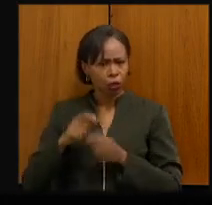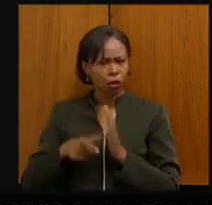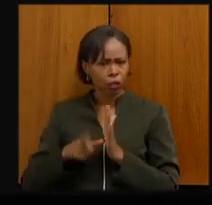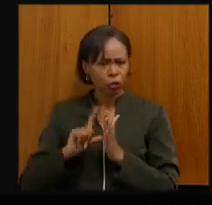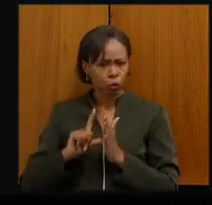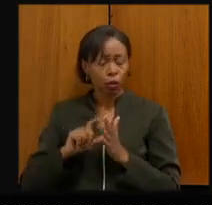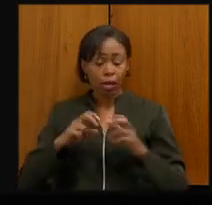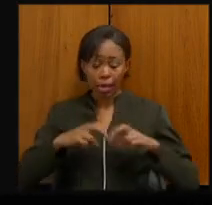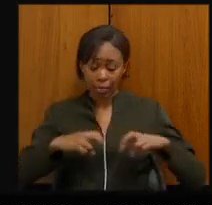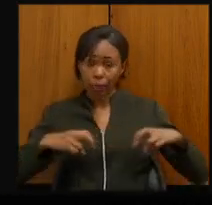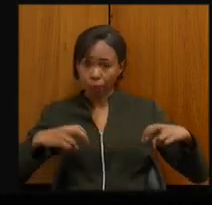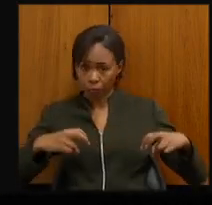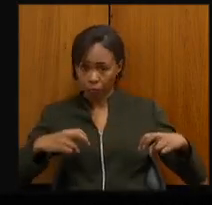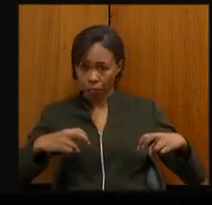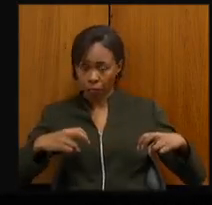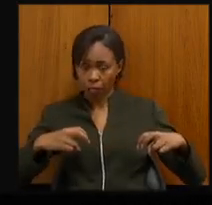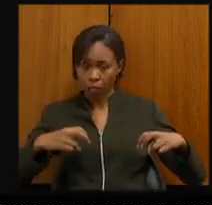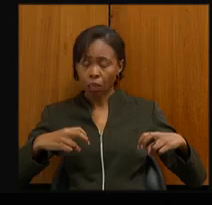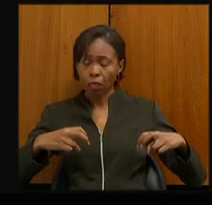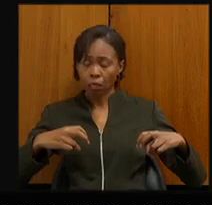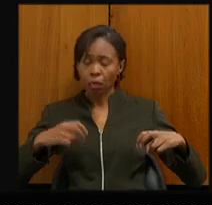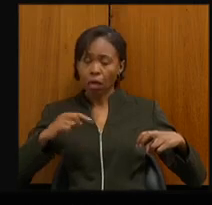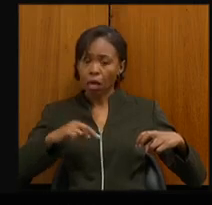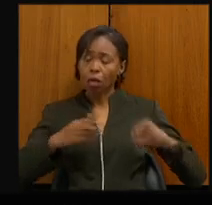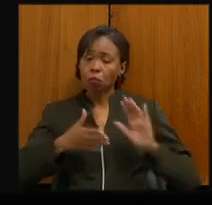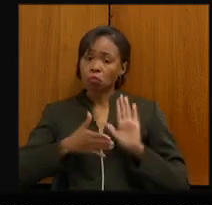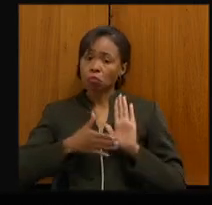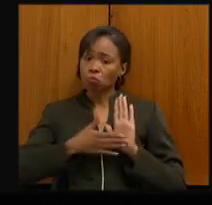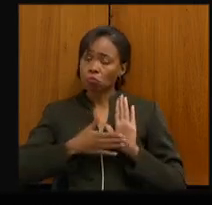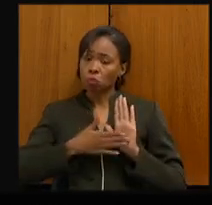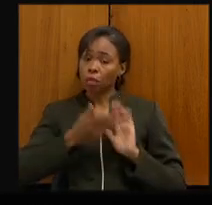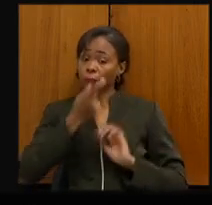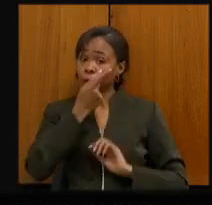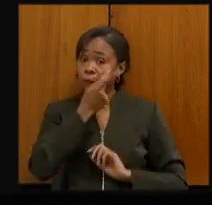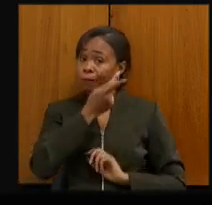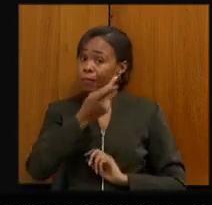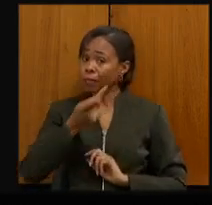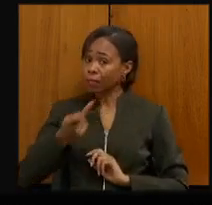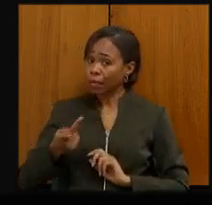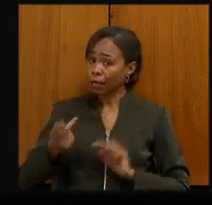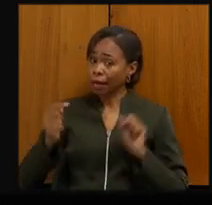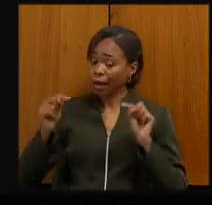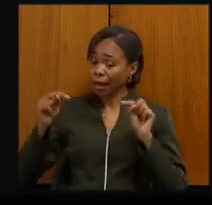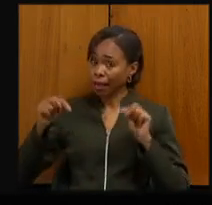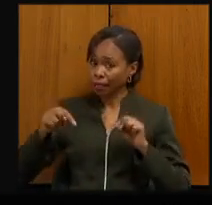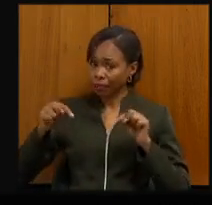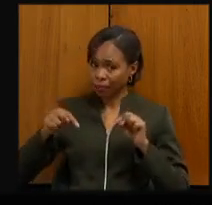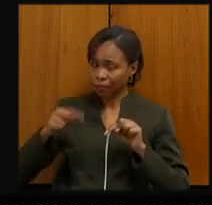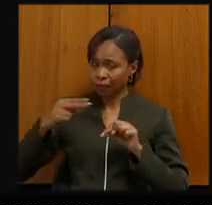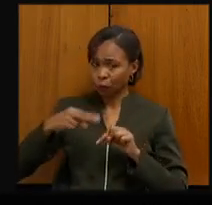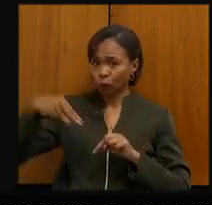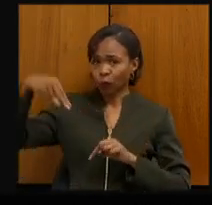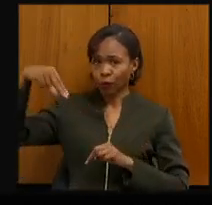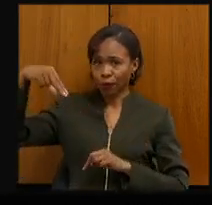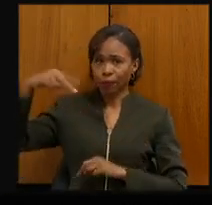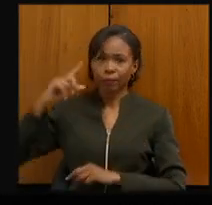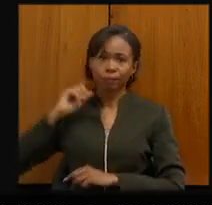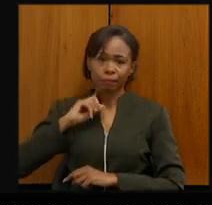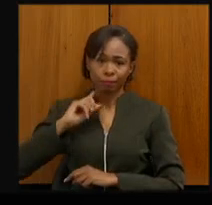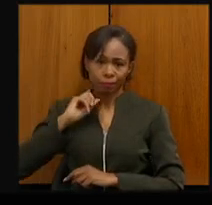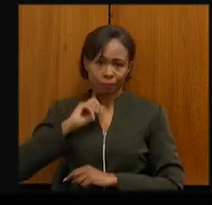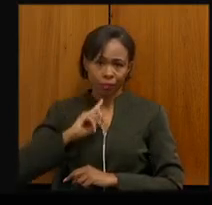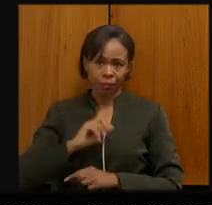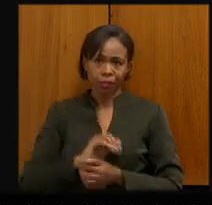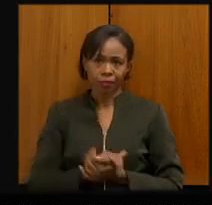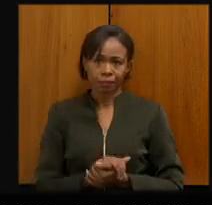conflitos ela propôs fazer uma umas visitas aqui do norte de Minas é justamente entrando um pouco